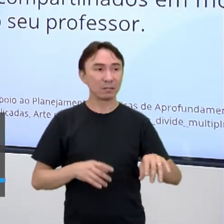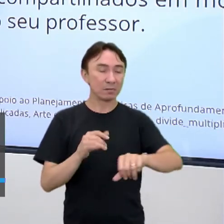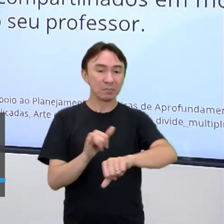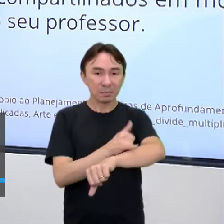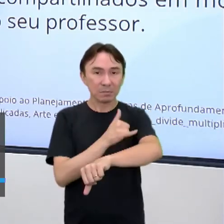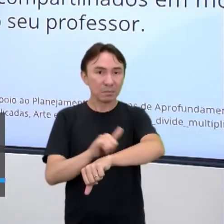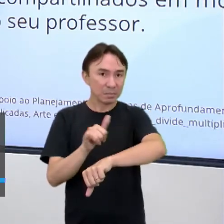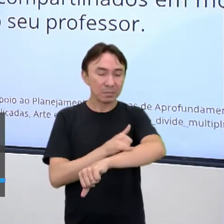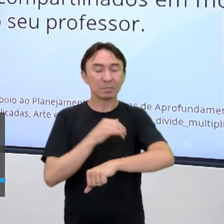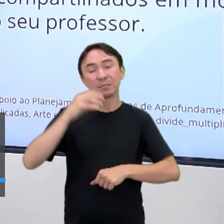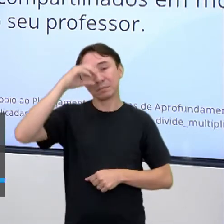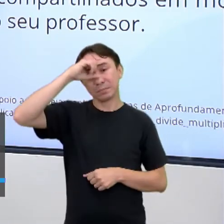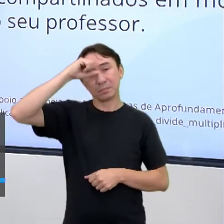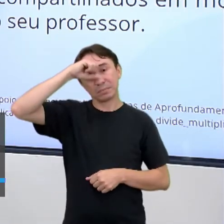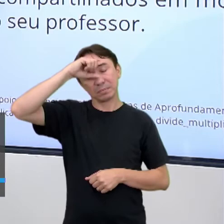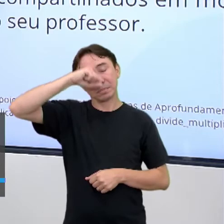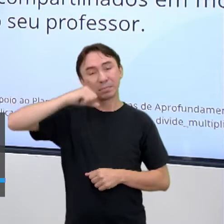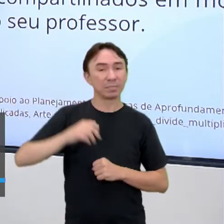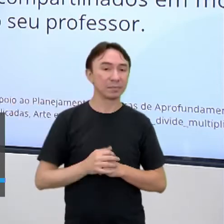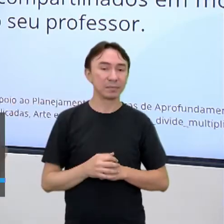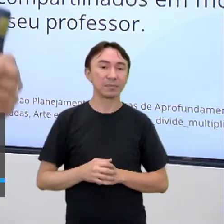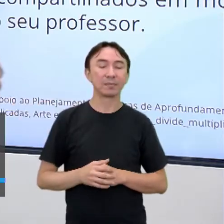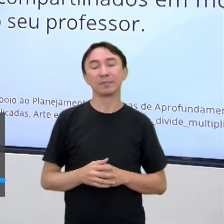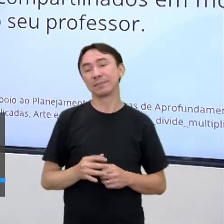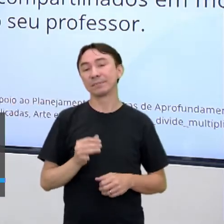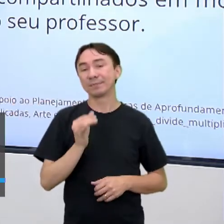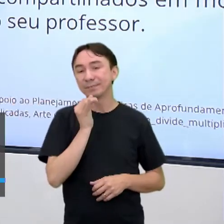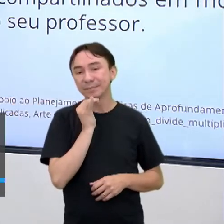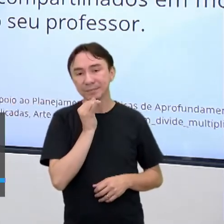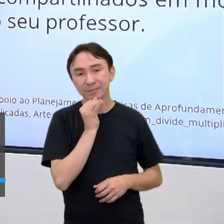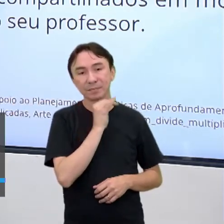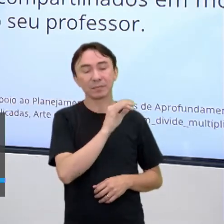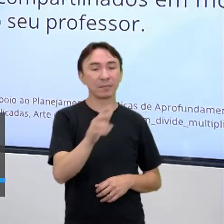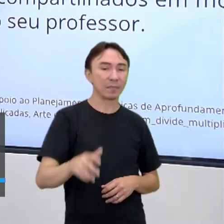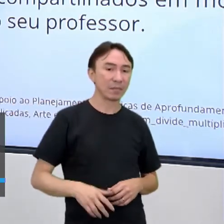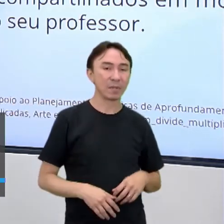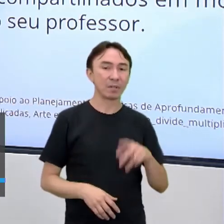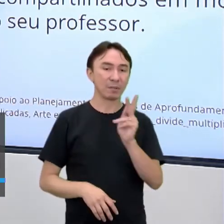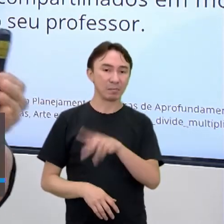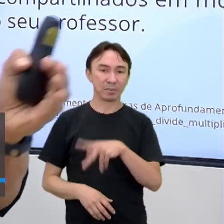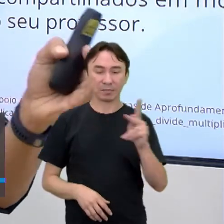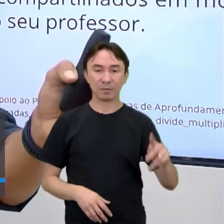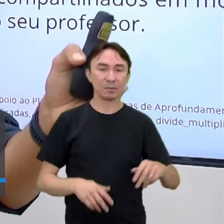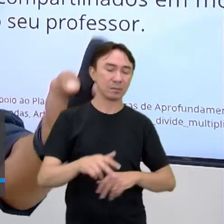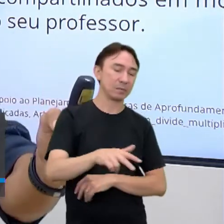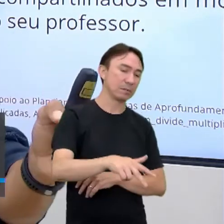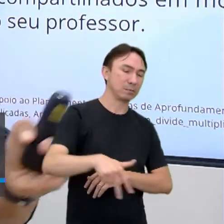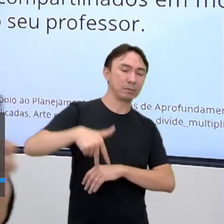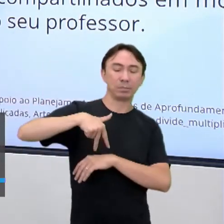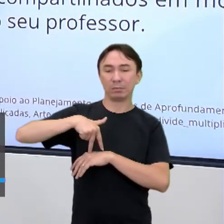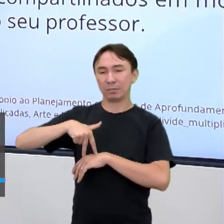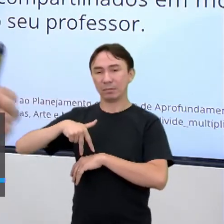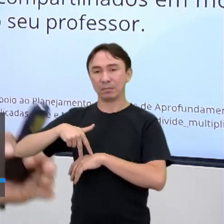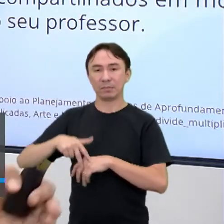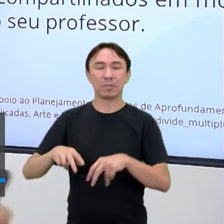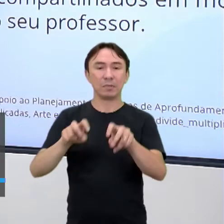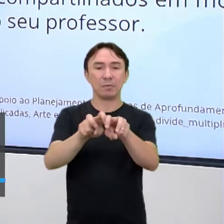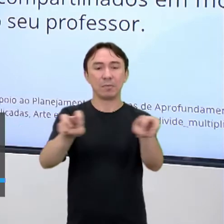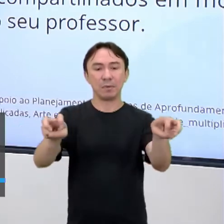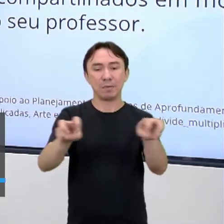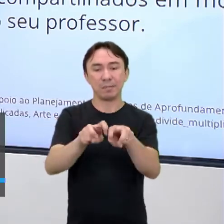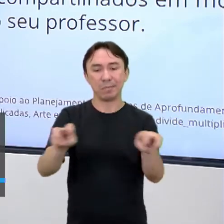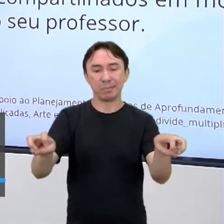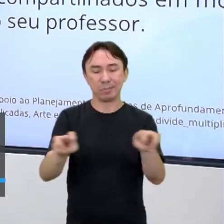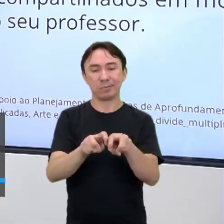determinada situação, né? Aquele modelo lá, né? Professor à frente, aquelas 6, 7 fileiras de